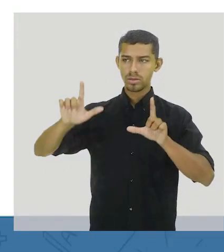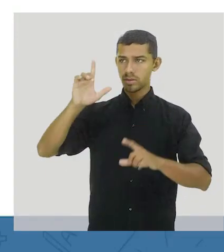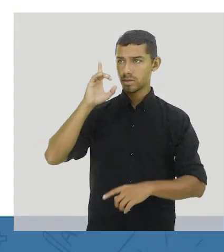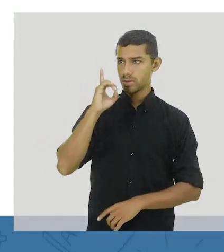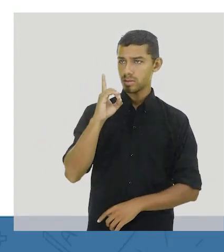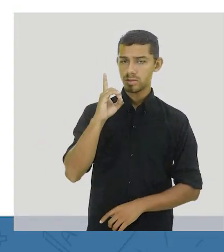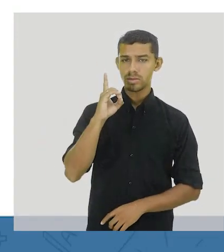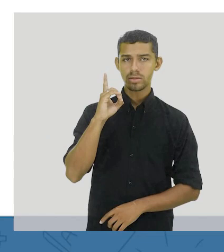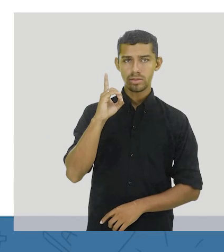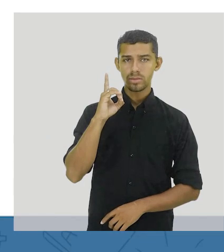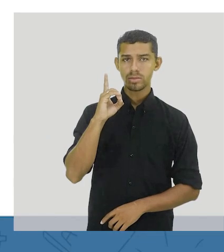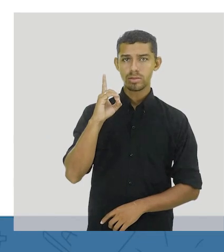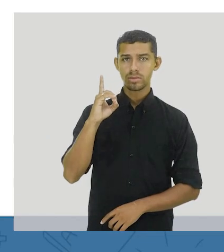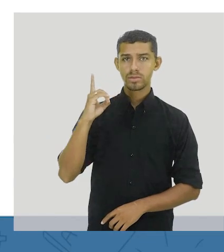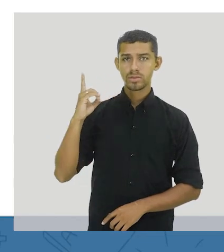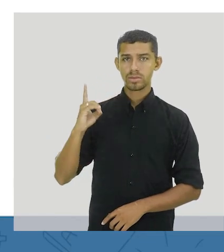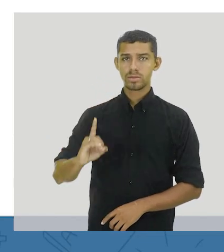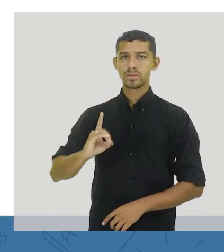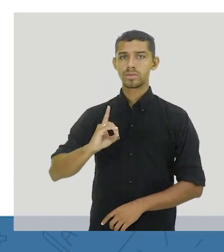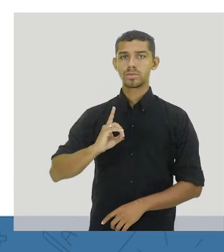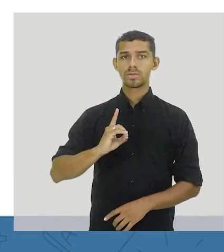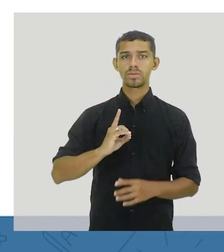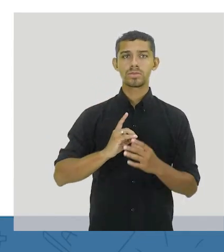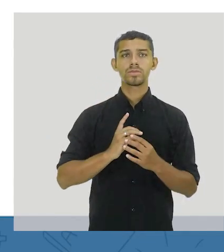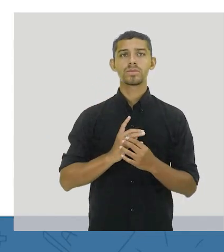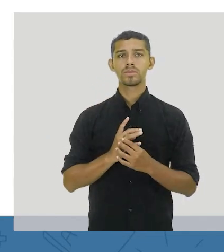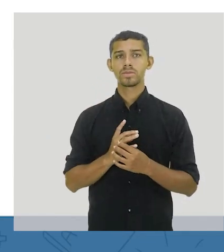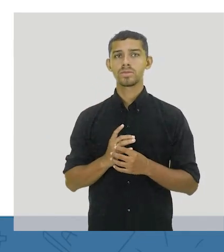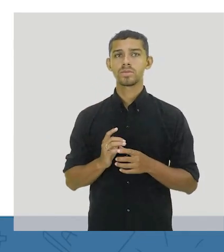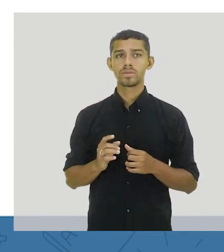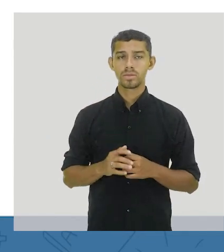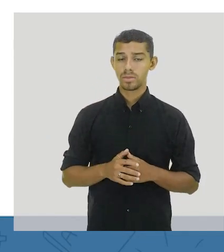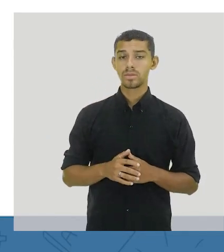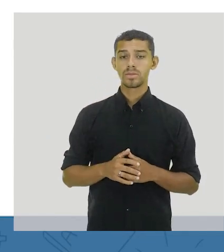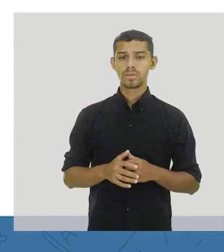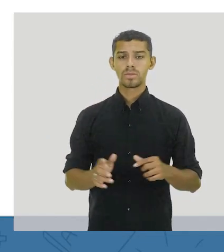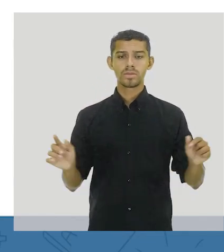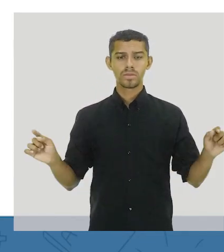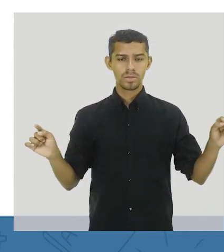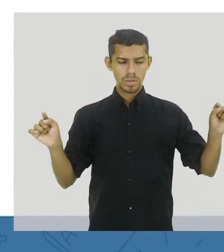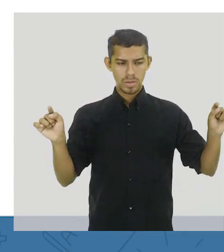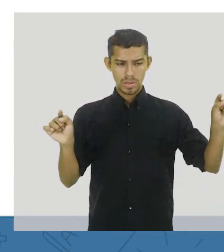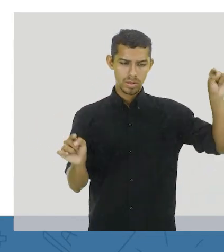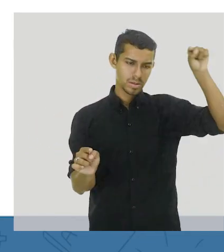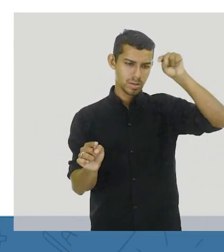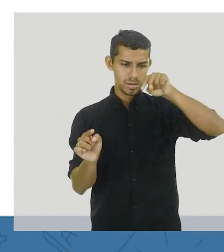padrão de interferência é uma interferência